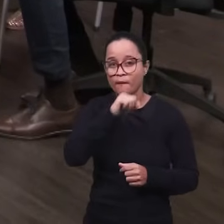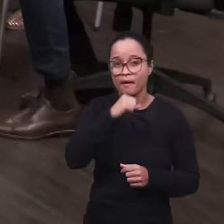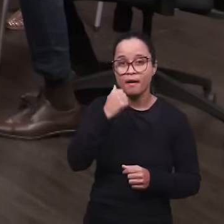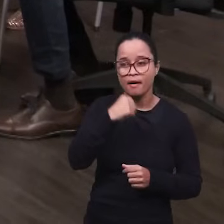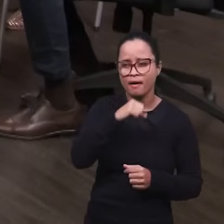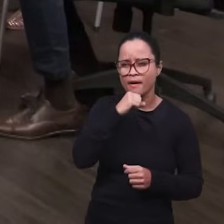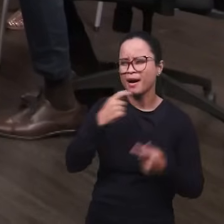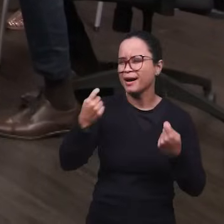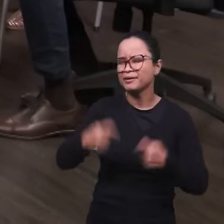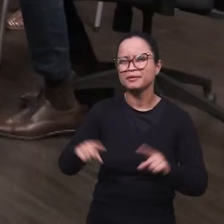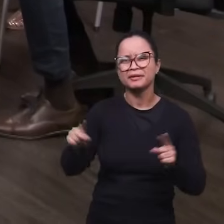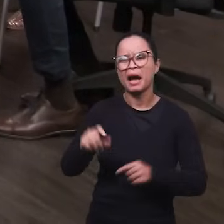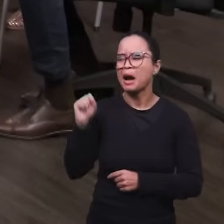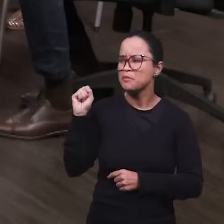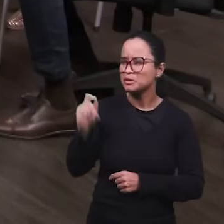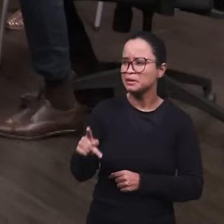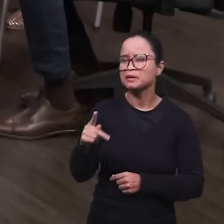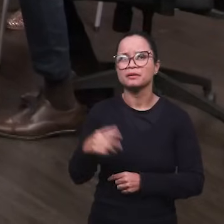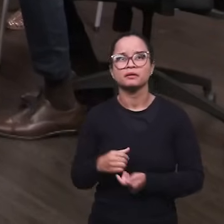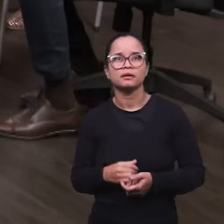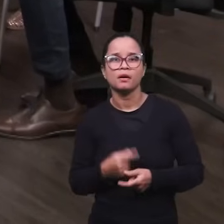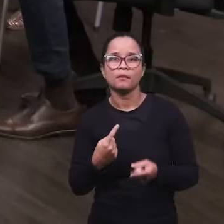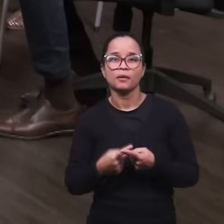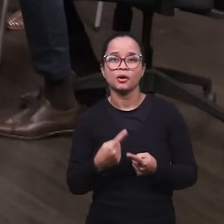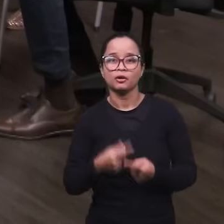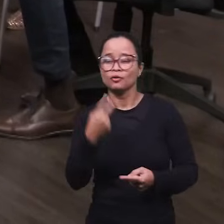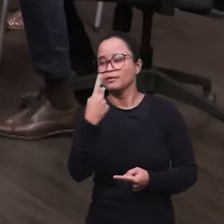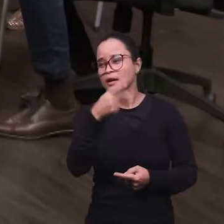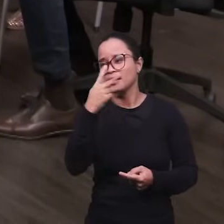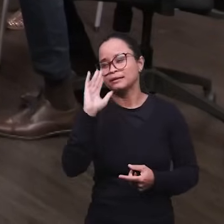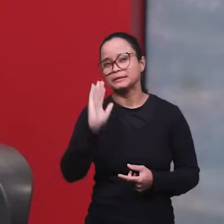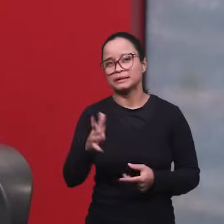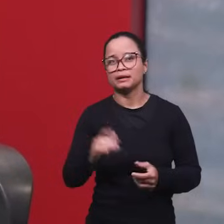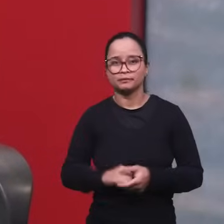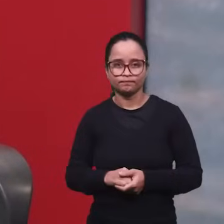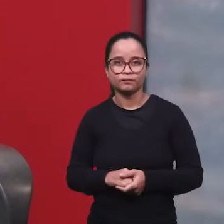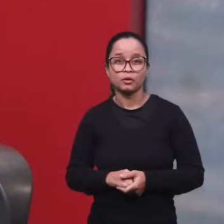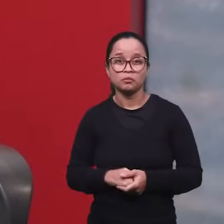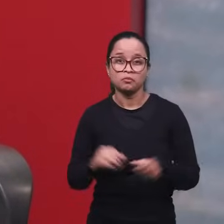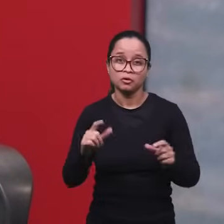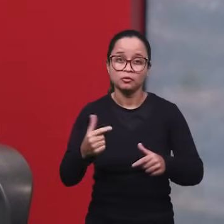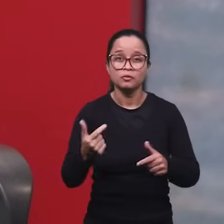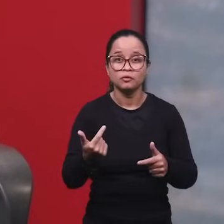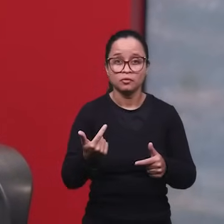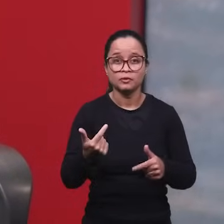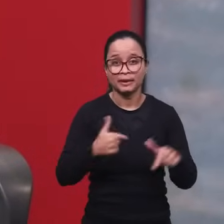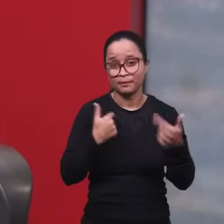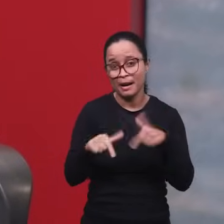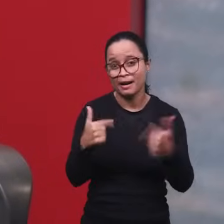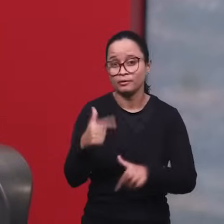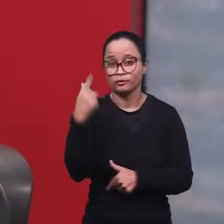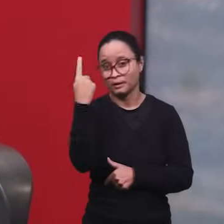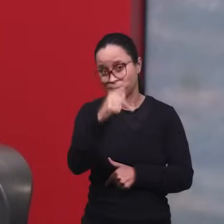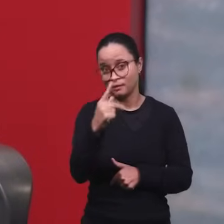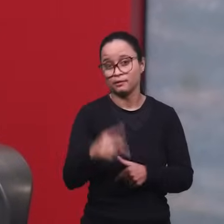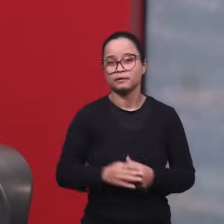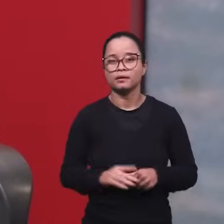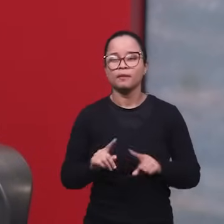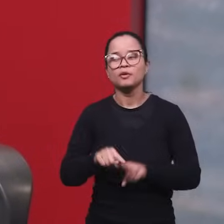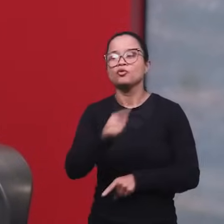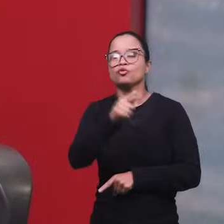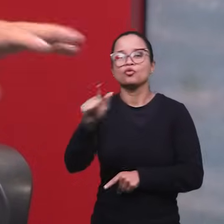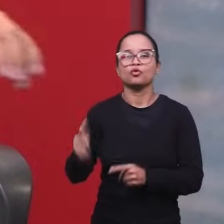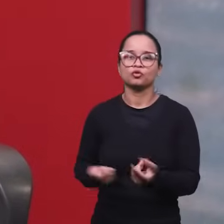precisaram ficar falando muito de aposentadoria, porque o deles já estavam, né, eles já tinham um serviço que proporcionava isso a eles. Agora, e os